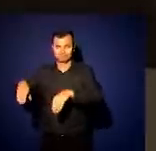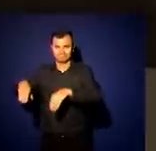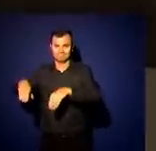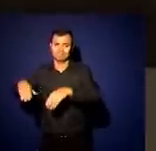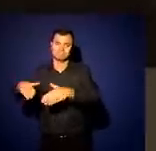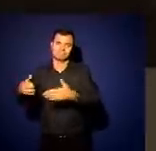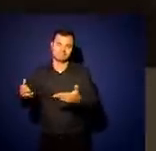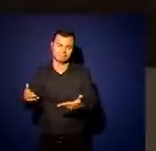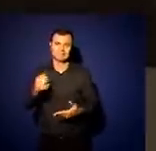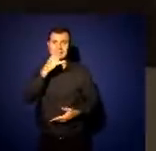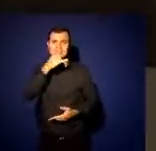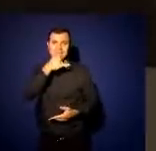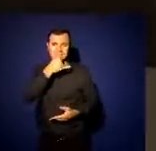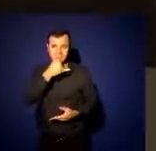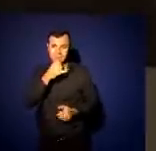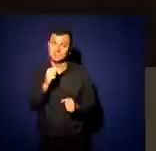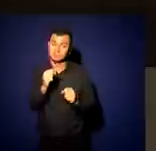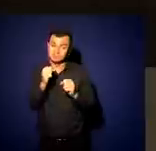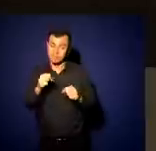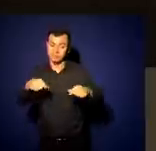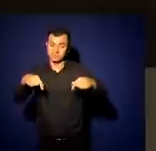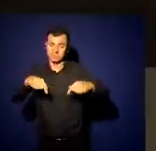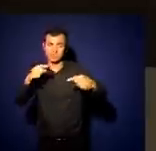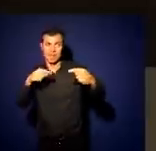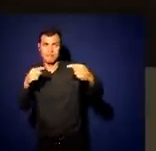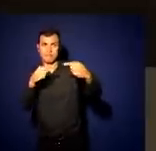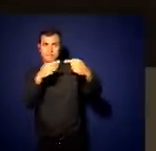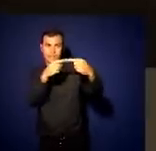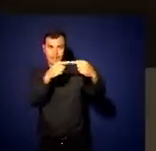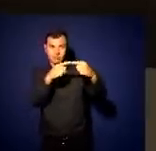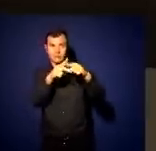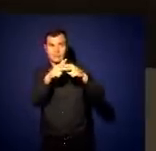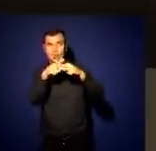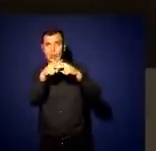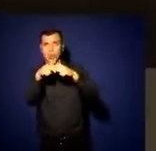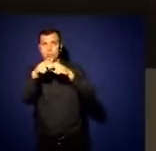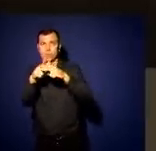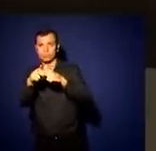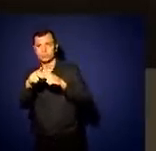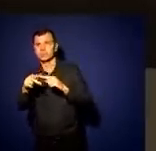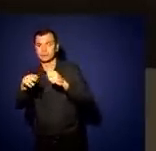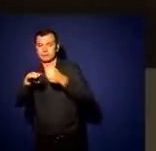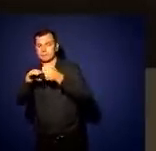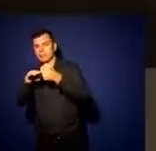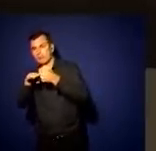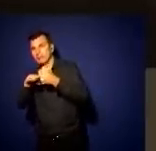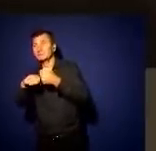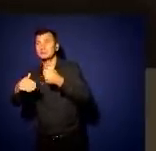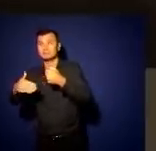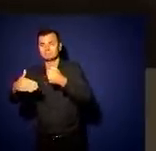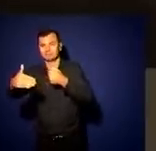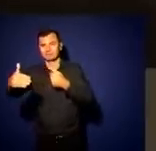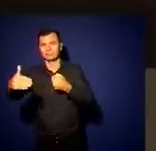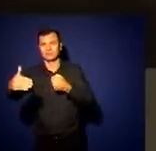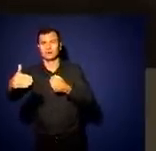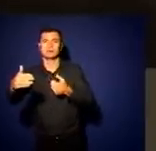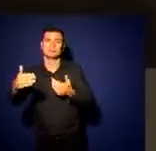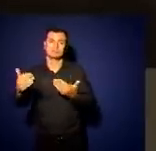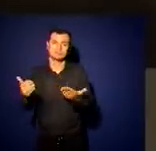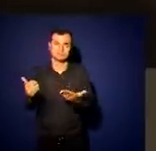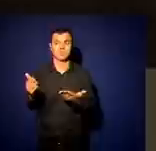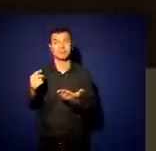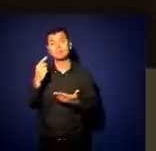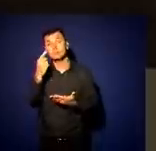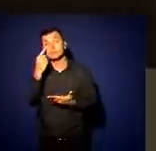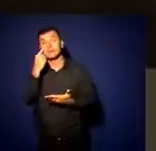parece que a chance da gente ter uma revisão de meta de inflação ela ela é entre mediana para alta né Tem muita forma que vai ser feita essa